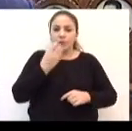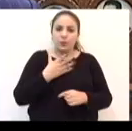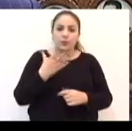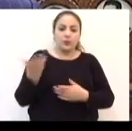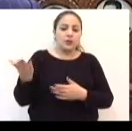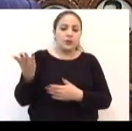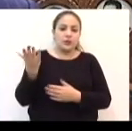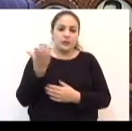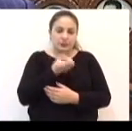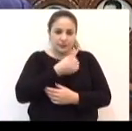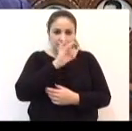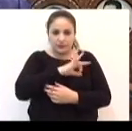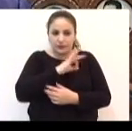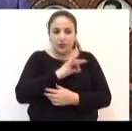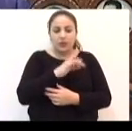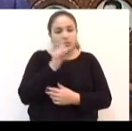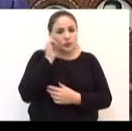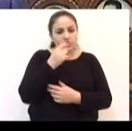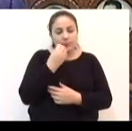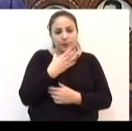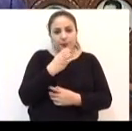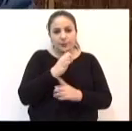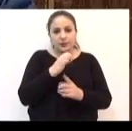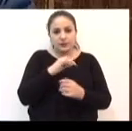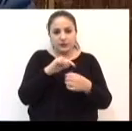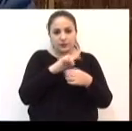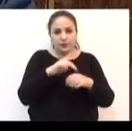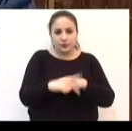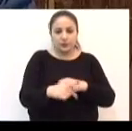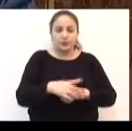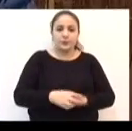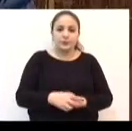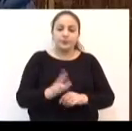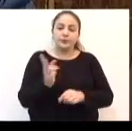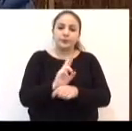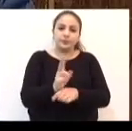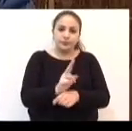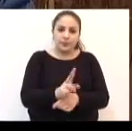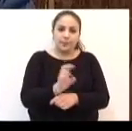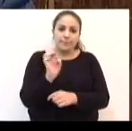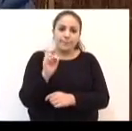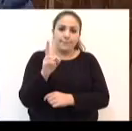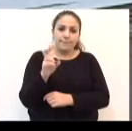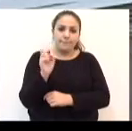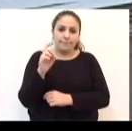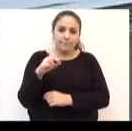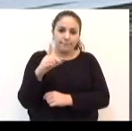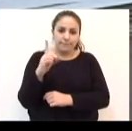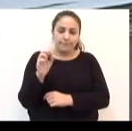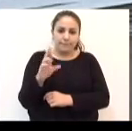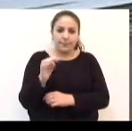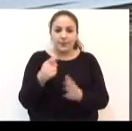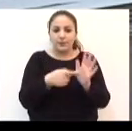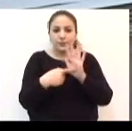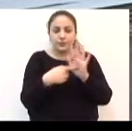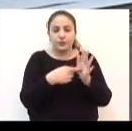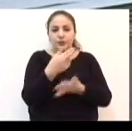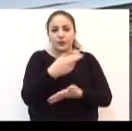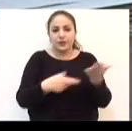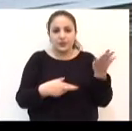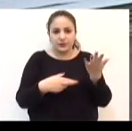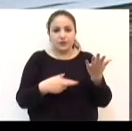o sustento da sua família e ficar bem para a cidade de Passo Fundo. O fiscal urbano Evandro Camargo apresentou o relatório das